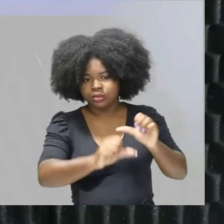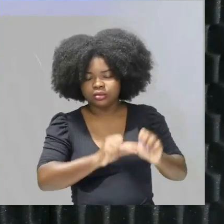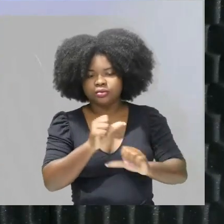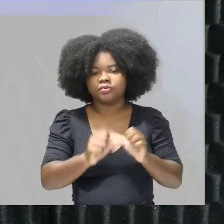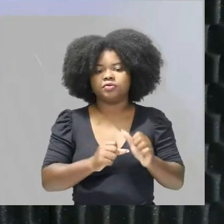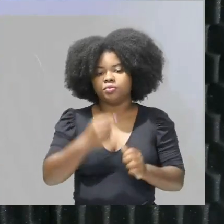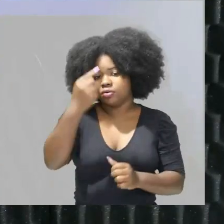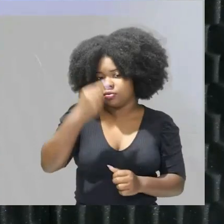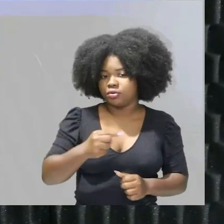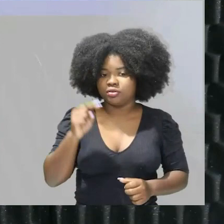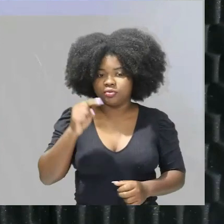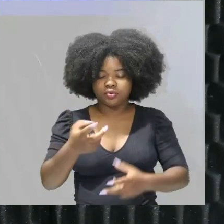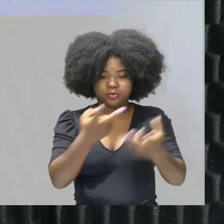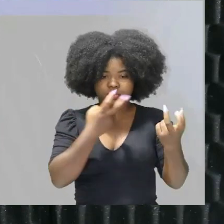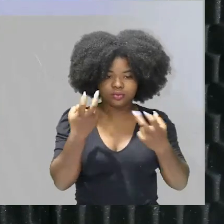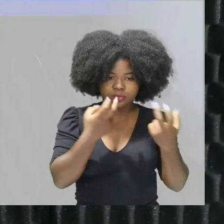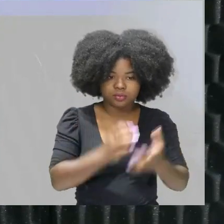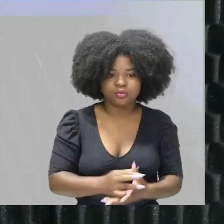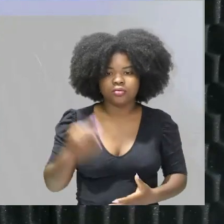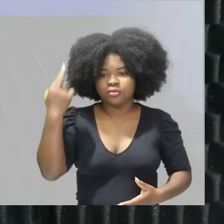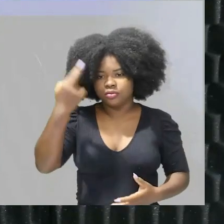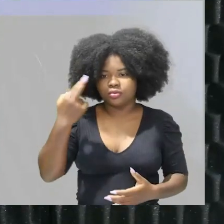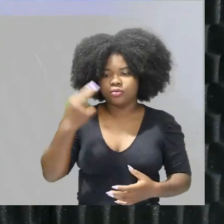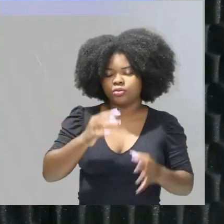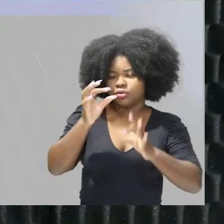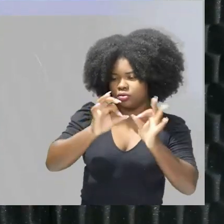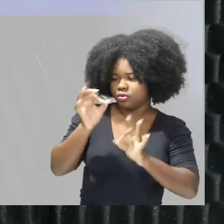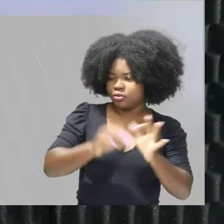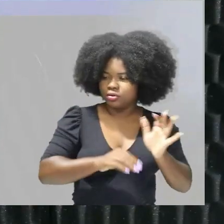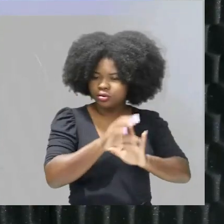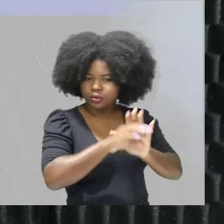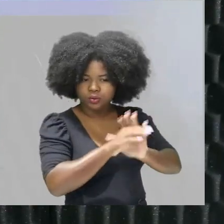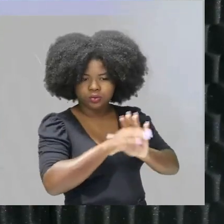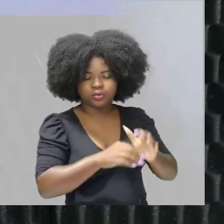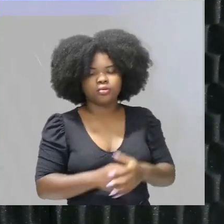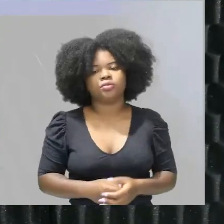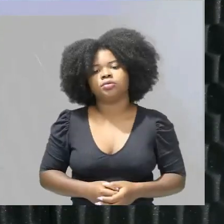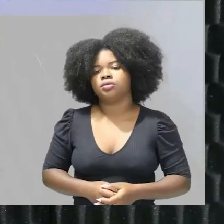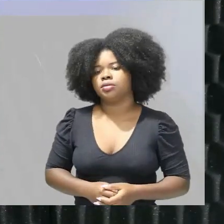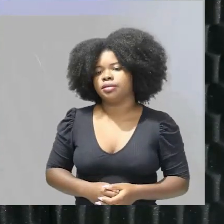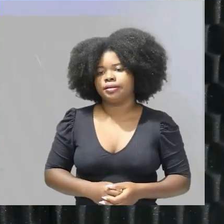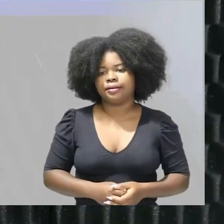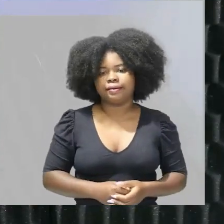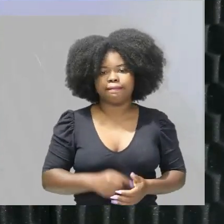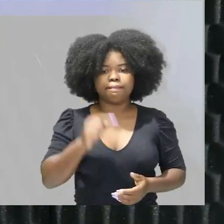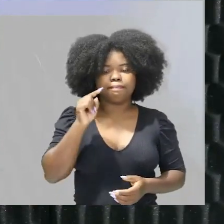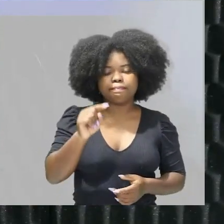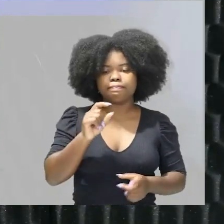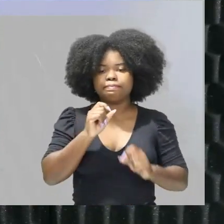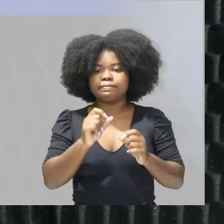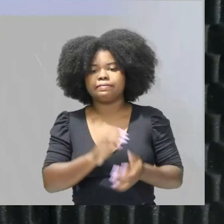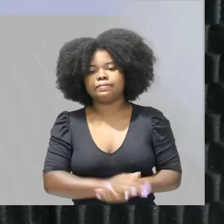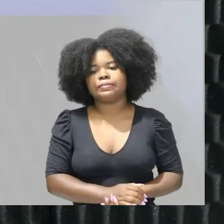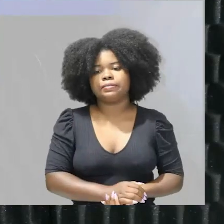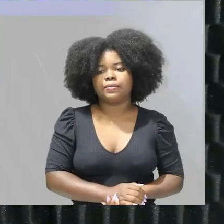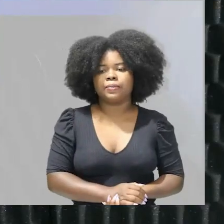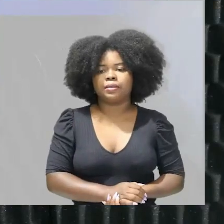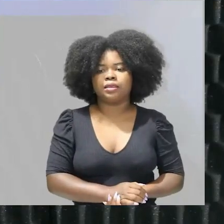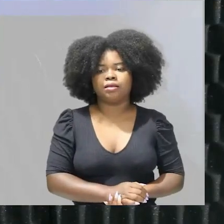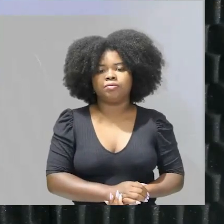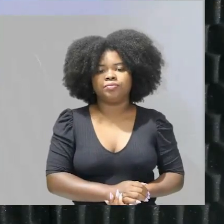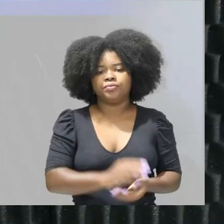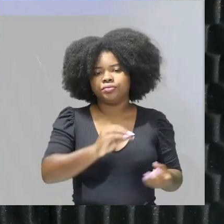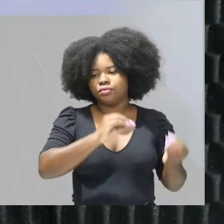você fala no racionalismo você tá elaborando o conceitos é Vocês falam assim dizendo que é você tá colocando